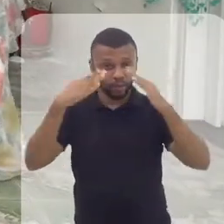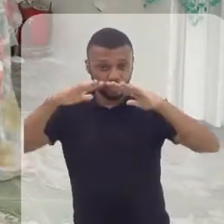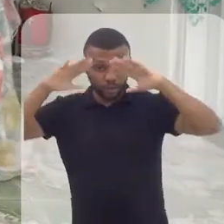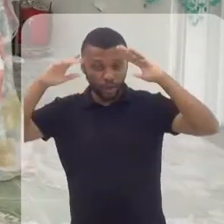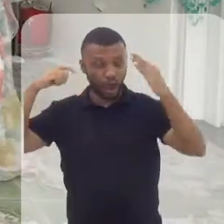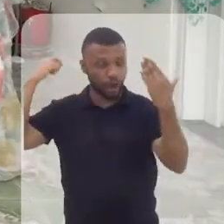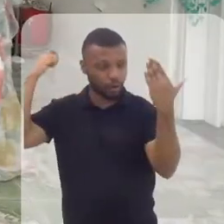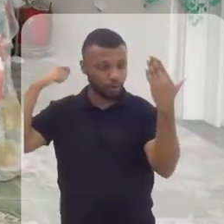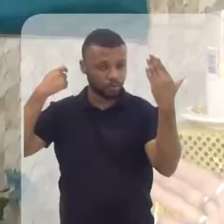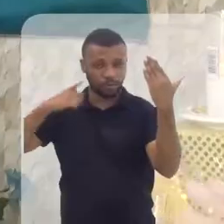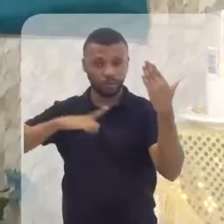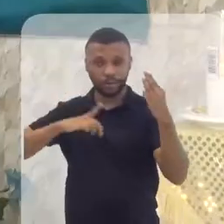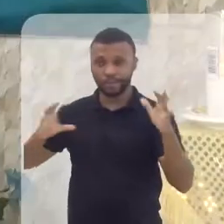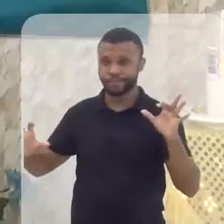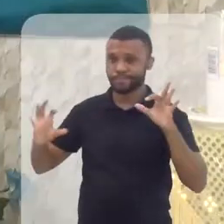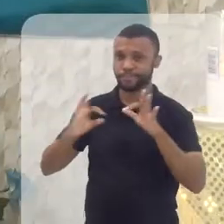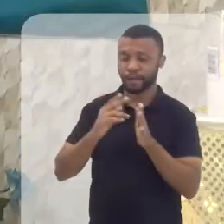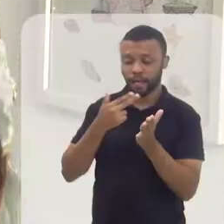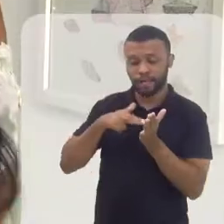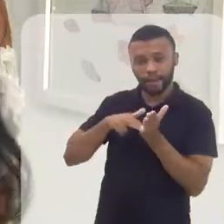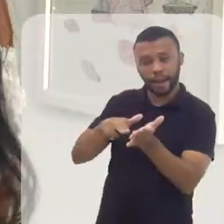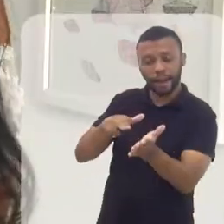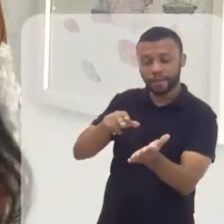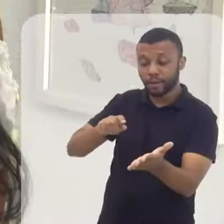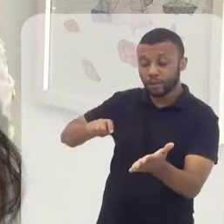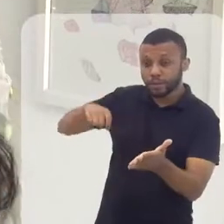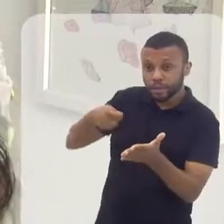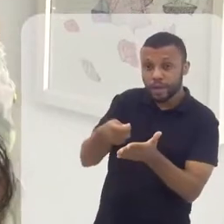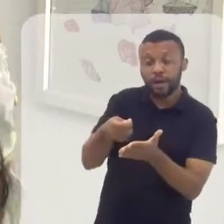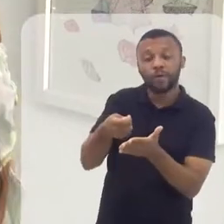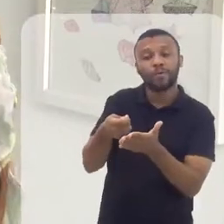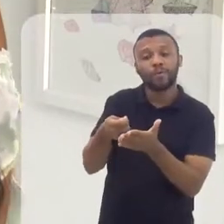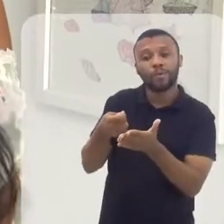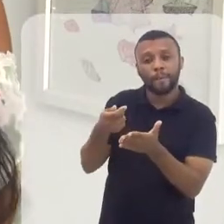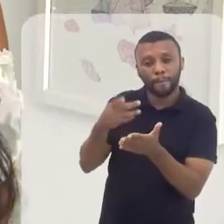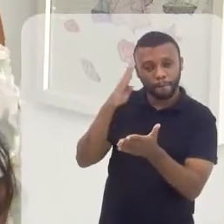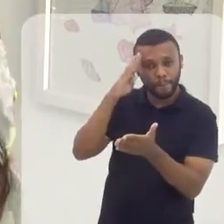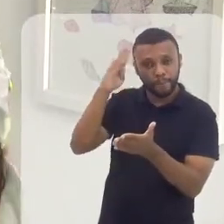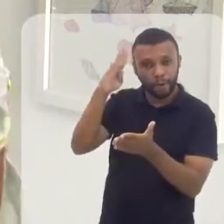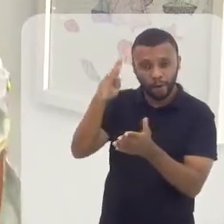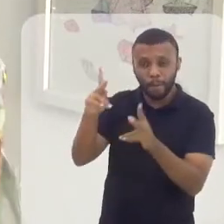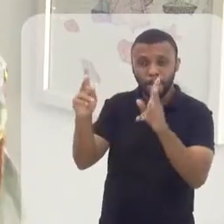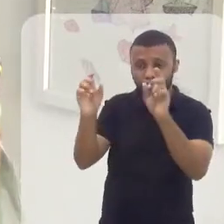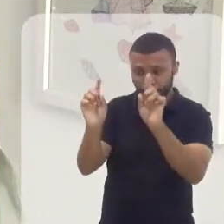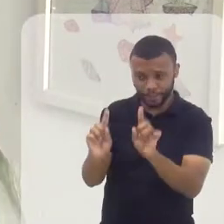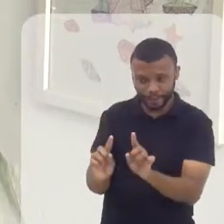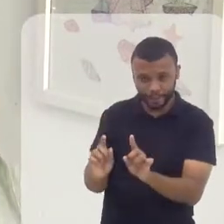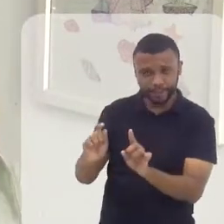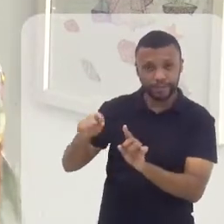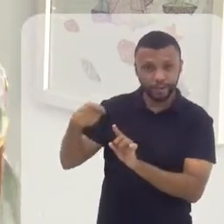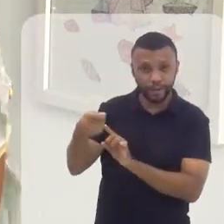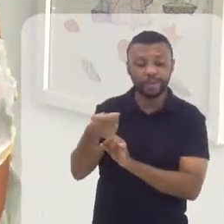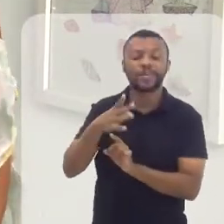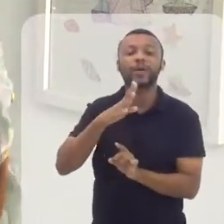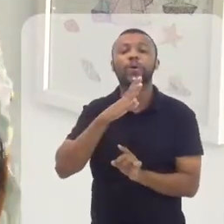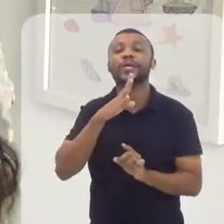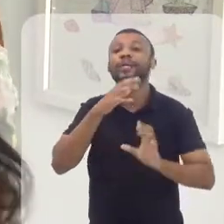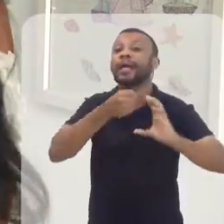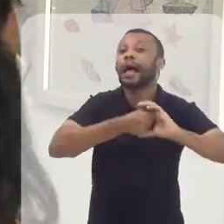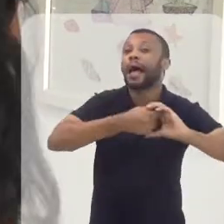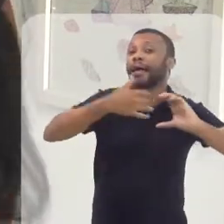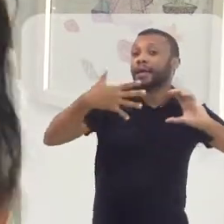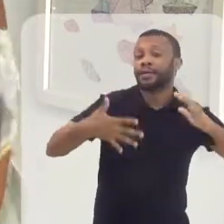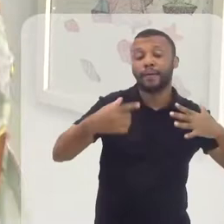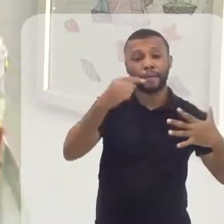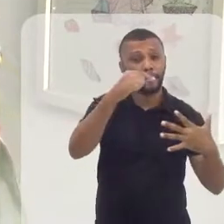Oxum vem com essa carta. Certo. Tá? Então, você lê a palavra-chave, no caso, paz, e você conhecendo, né, o